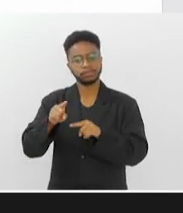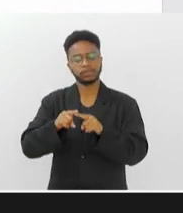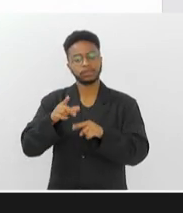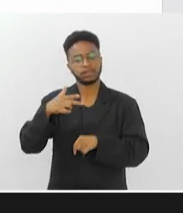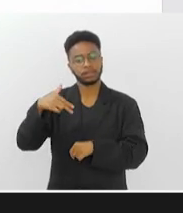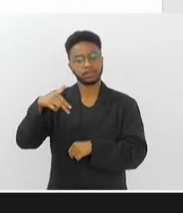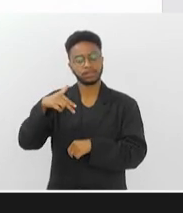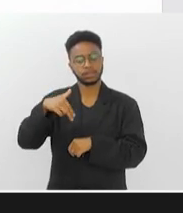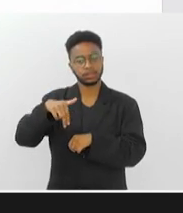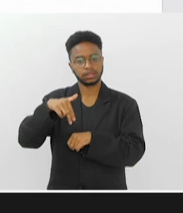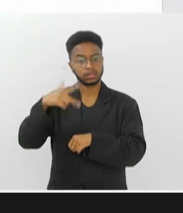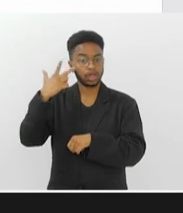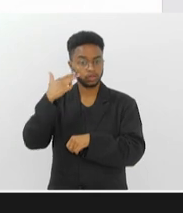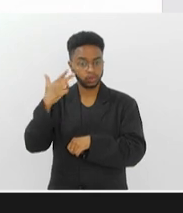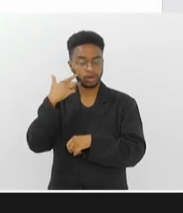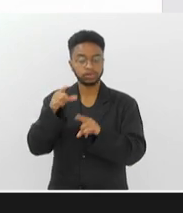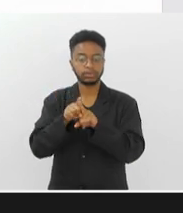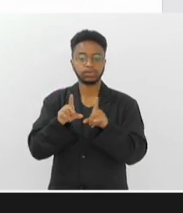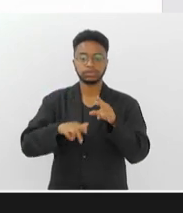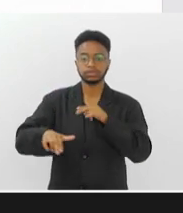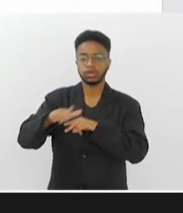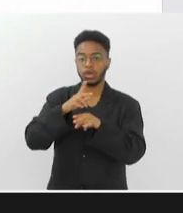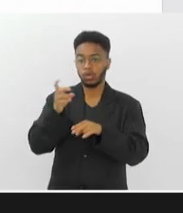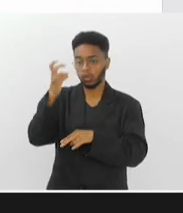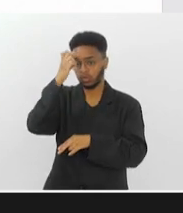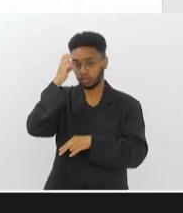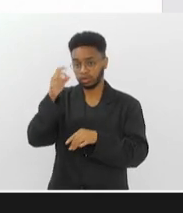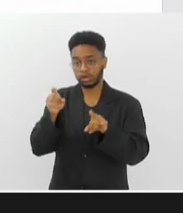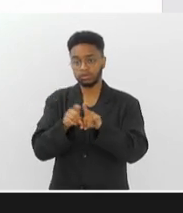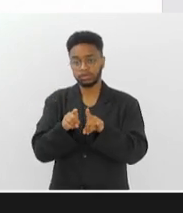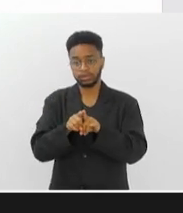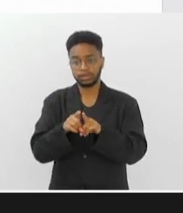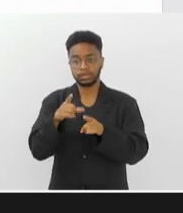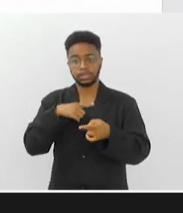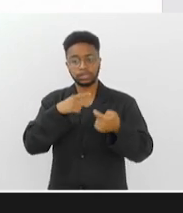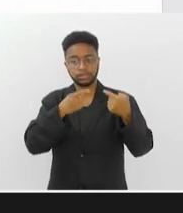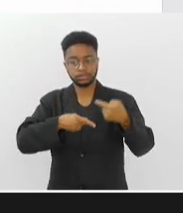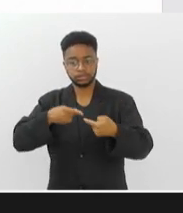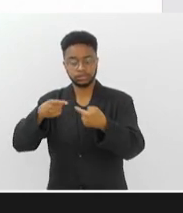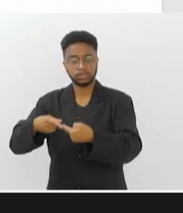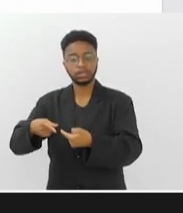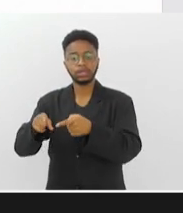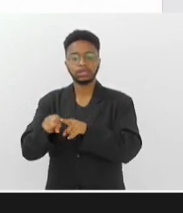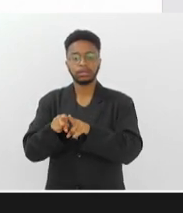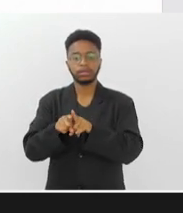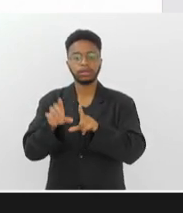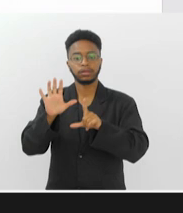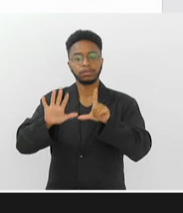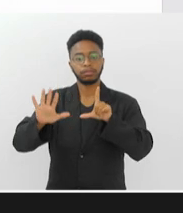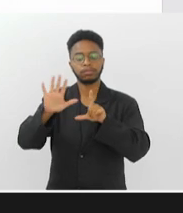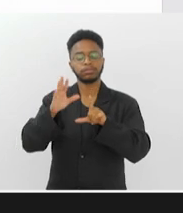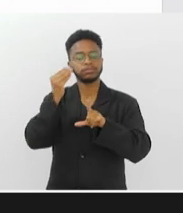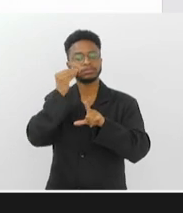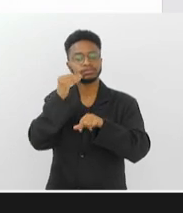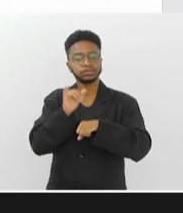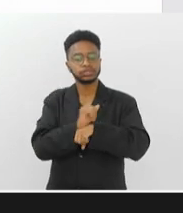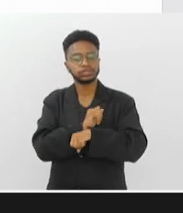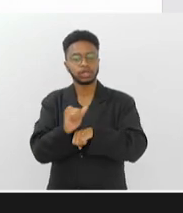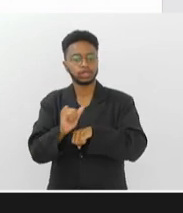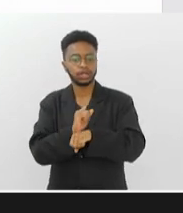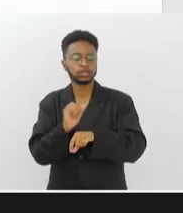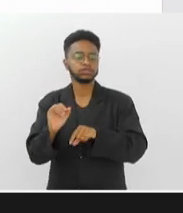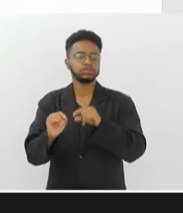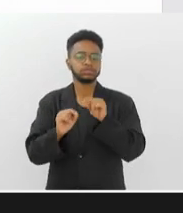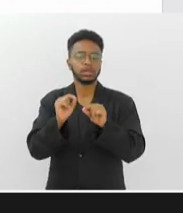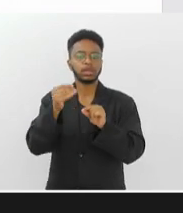diversidade cultural, enfrenta o desafio de diversificar a sua economia. E a FILDA serve como uma plataforma estratégica para